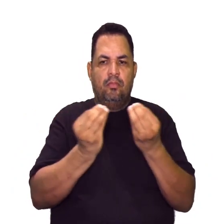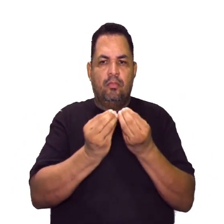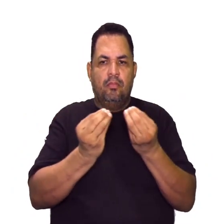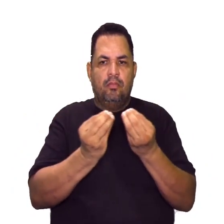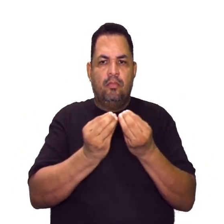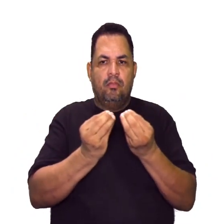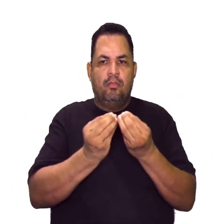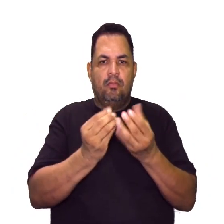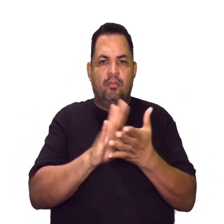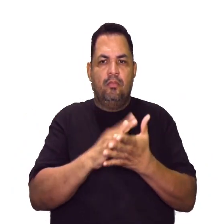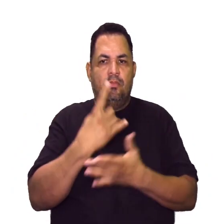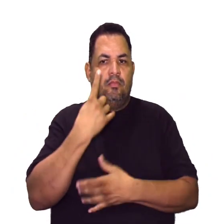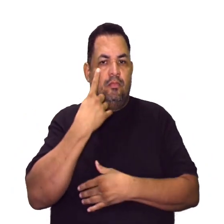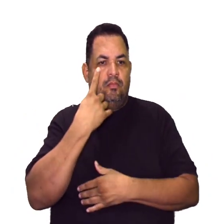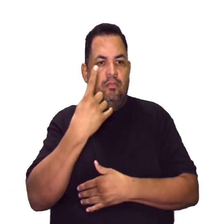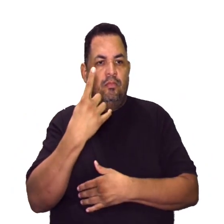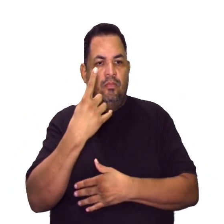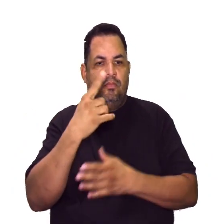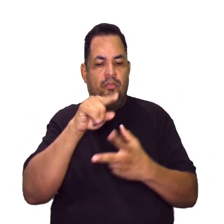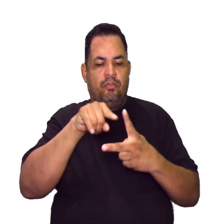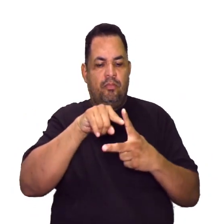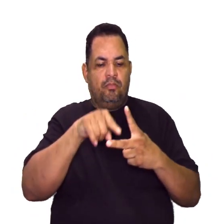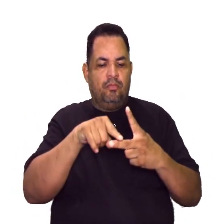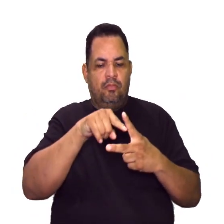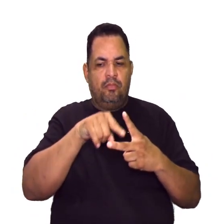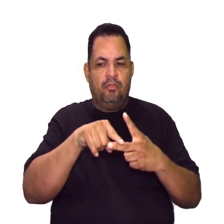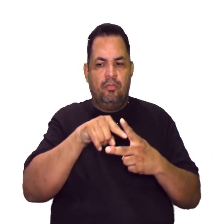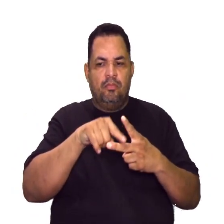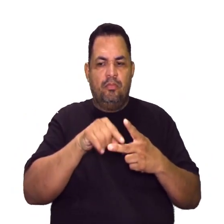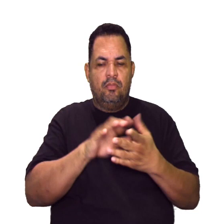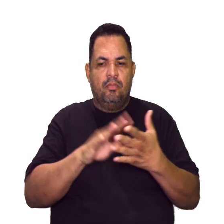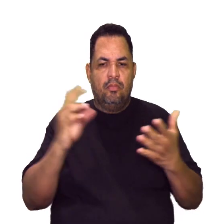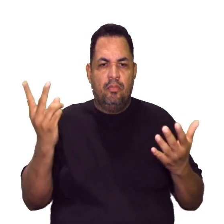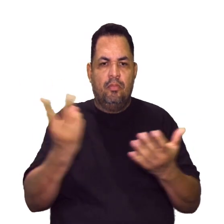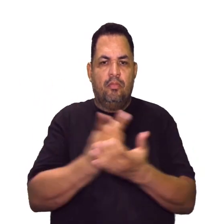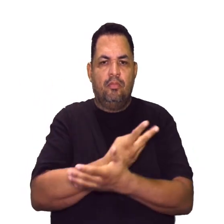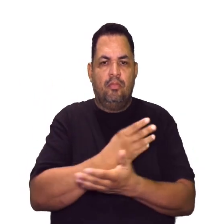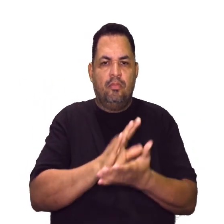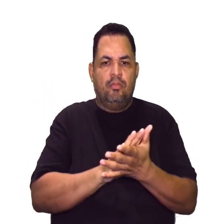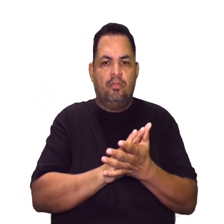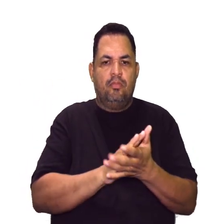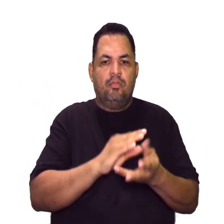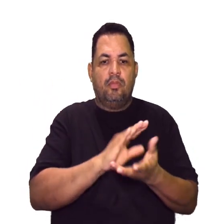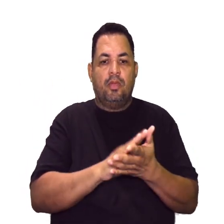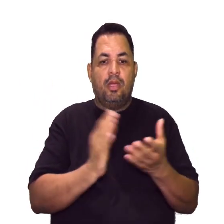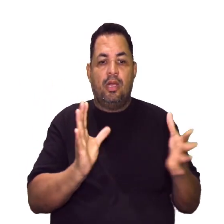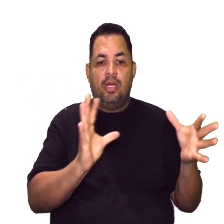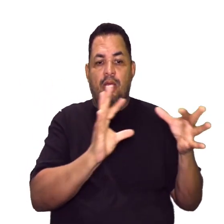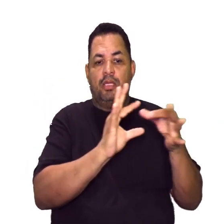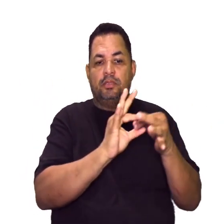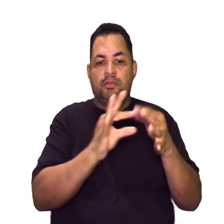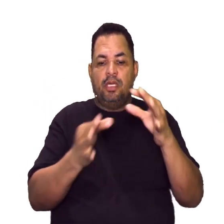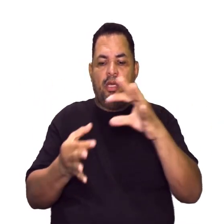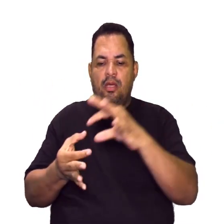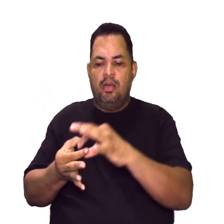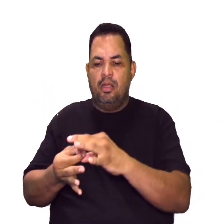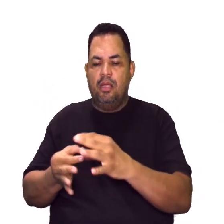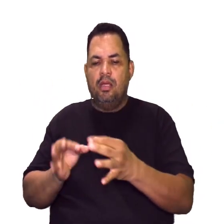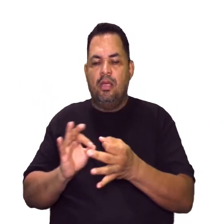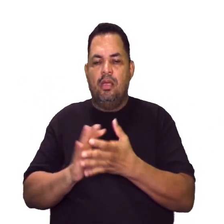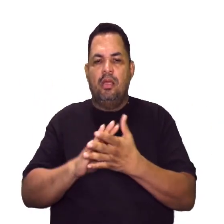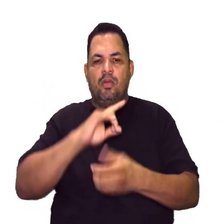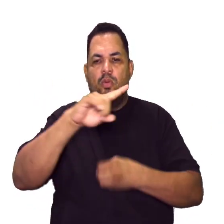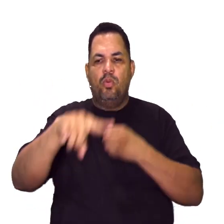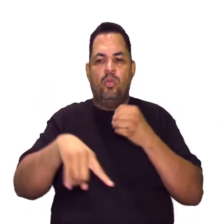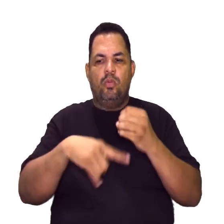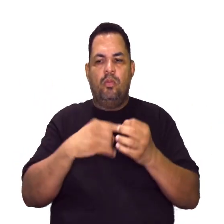então, nós vamos ver os ângulos que acontecem entre os átomos, né? A